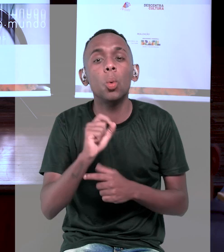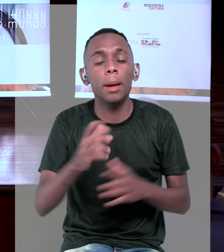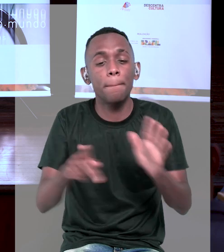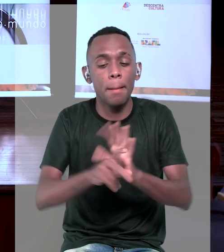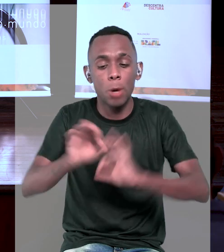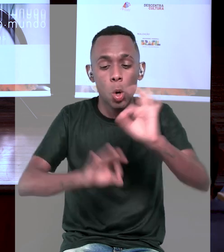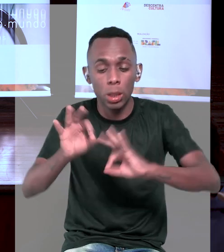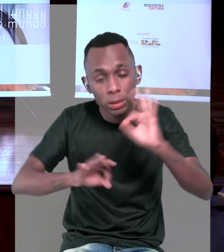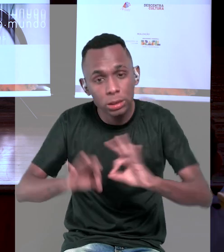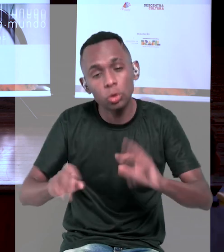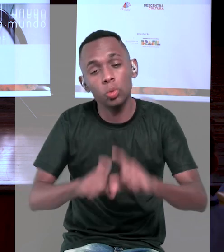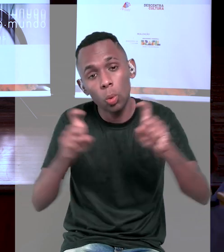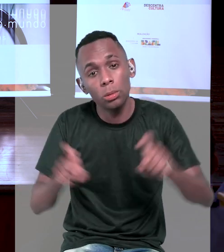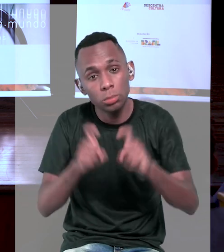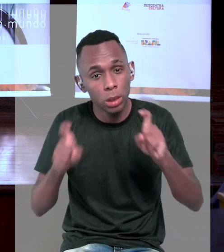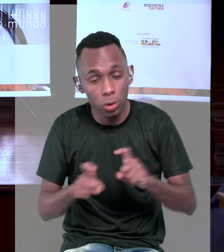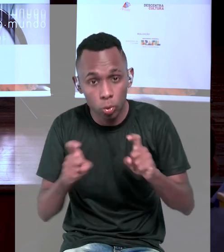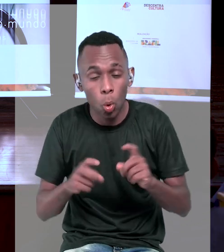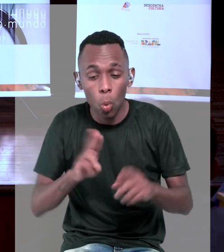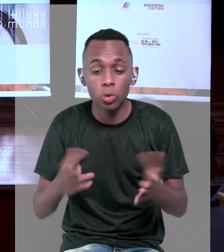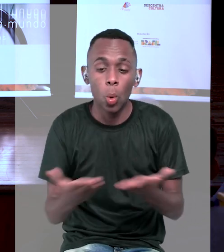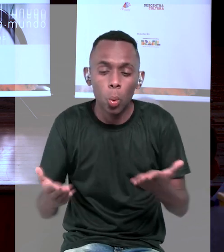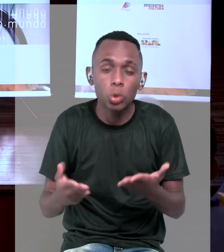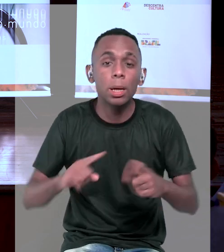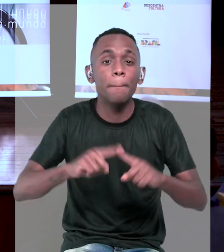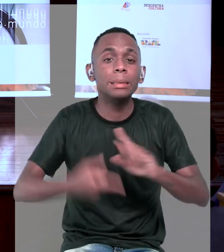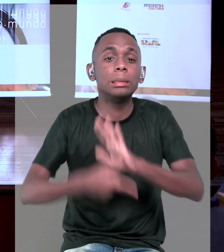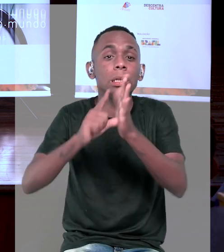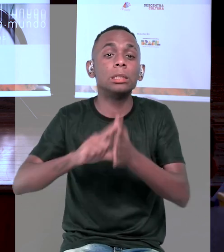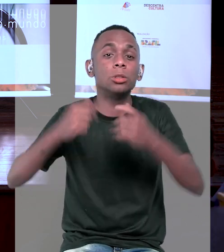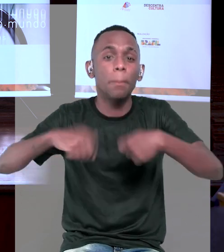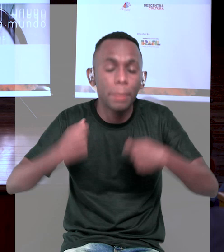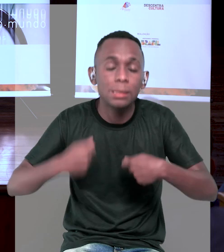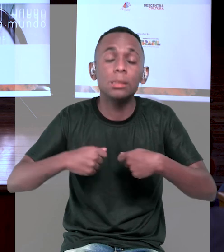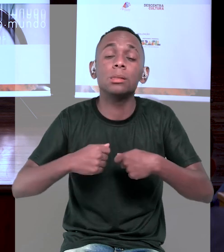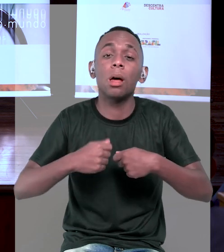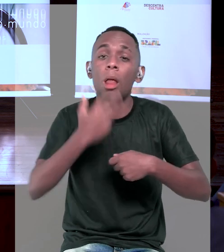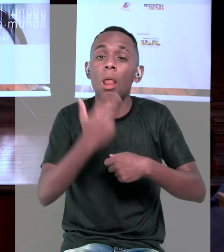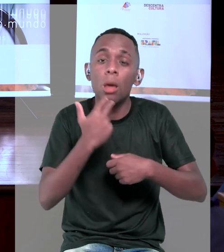hoje, senão uma língua de Saussure saindo do nosso controle?